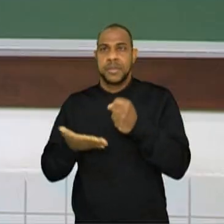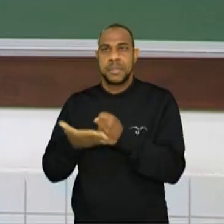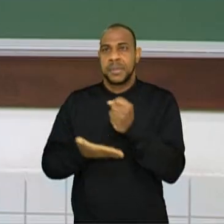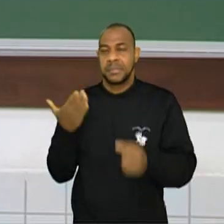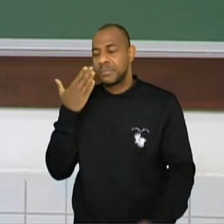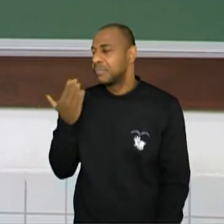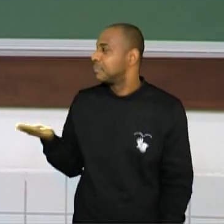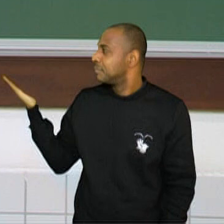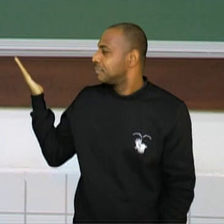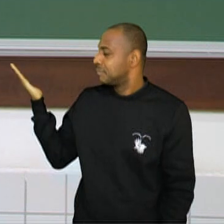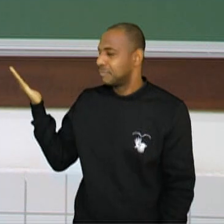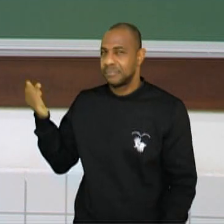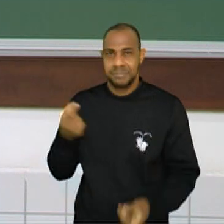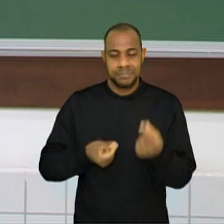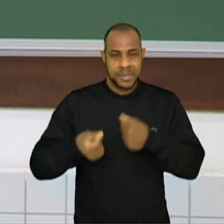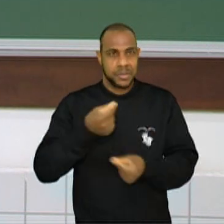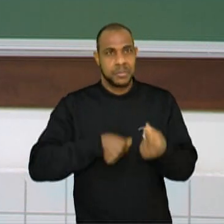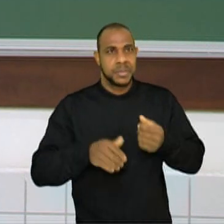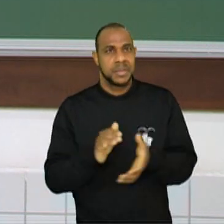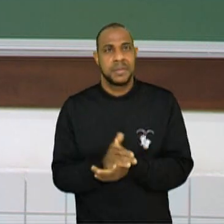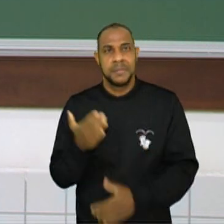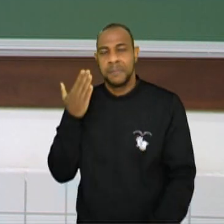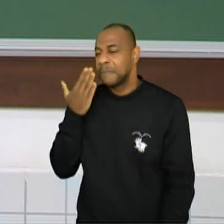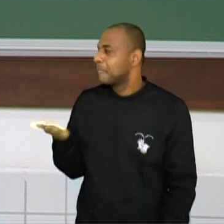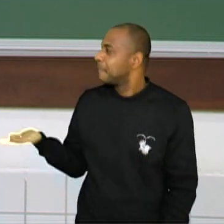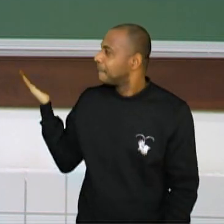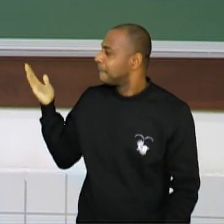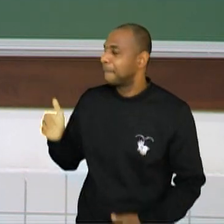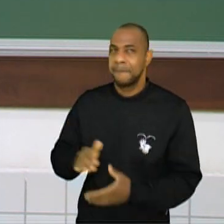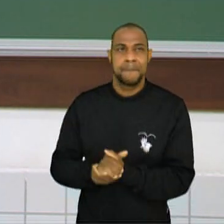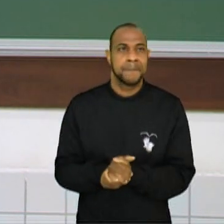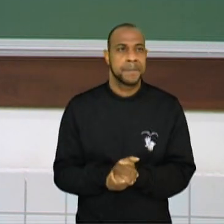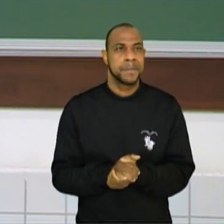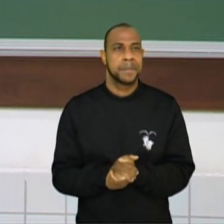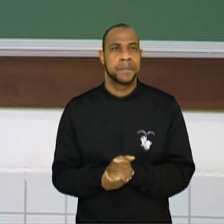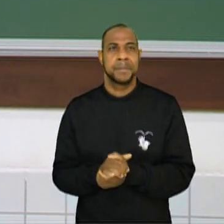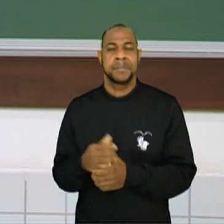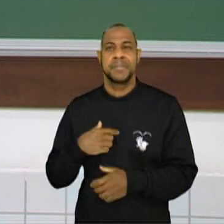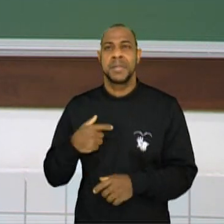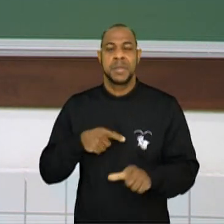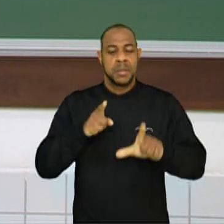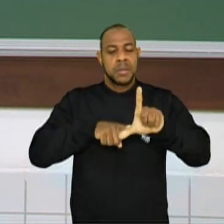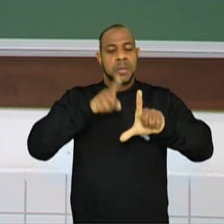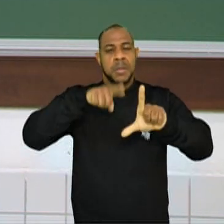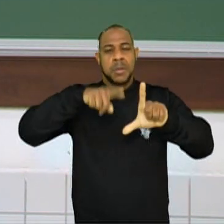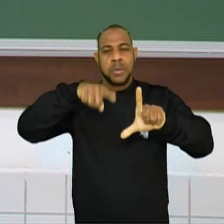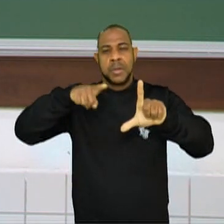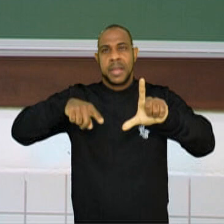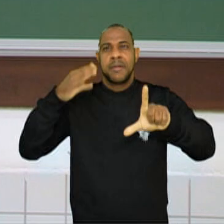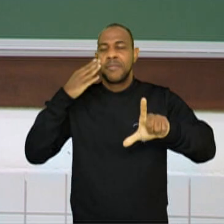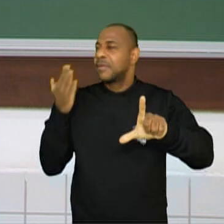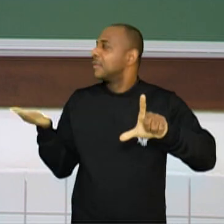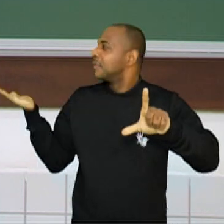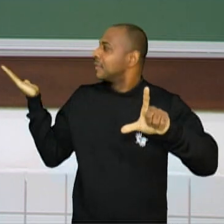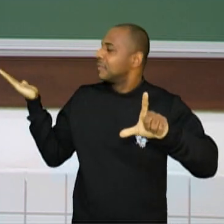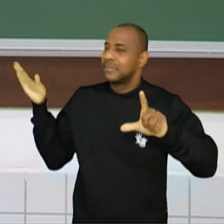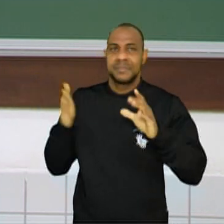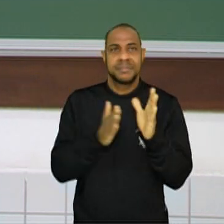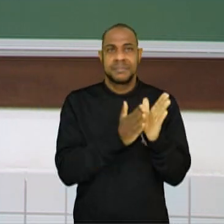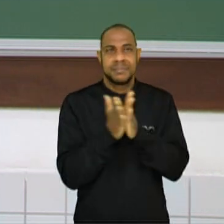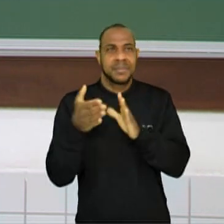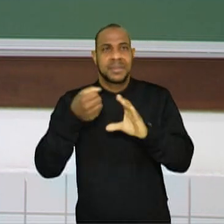na economia. Ok? Muito bem. Por último, urbanização. Uma característica fundamental desse período